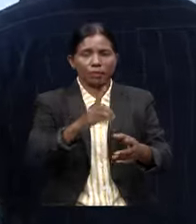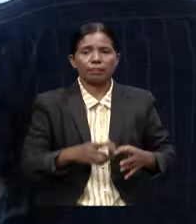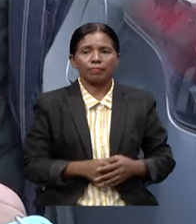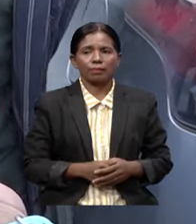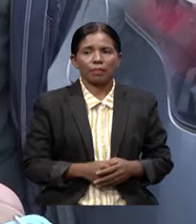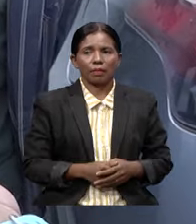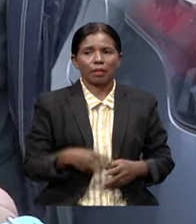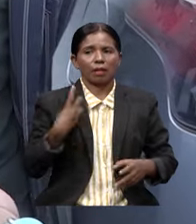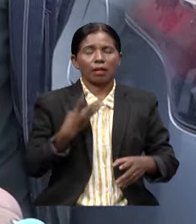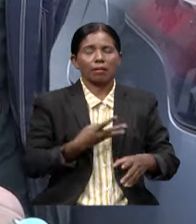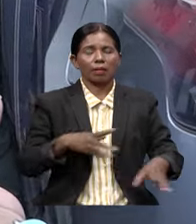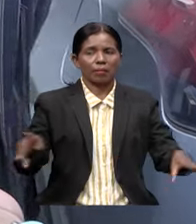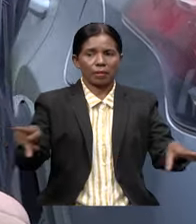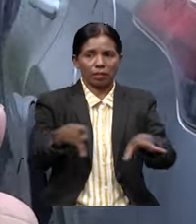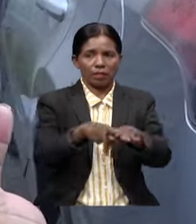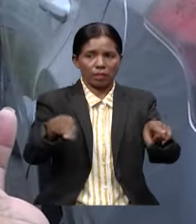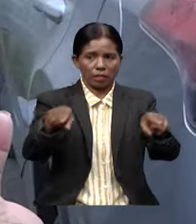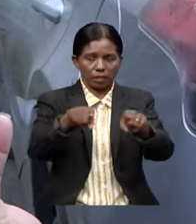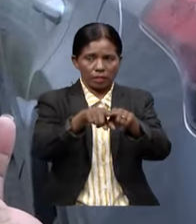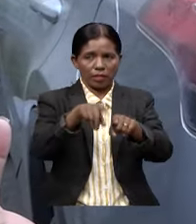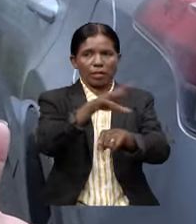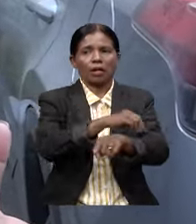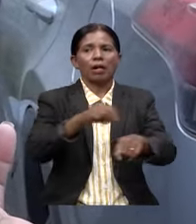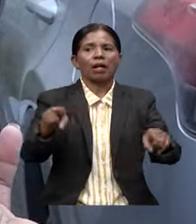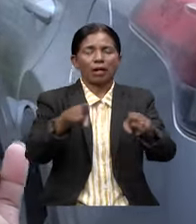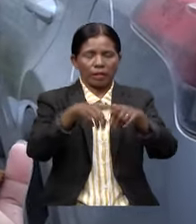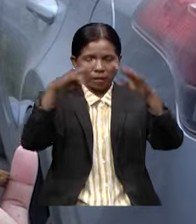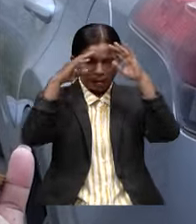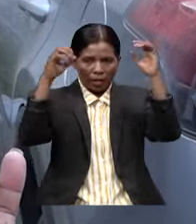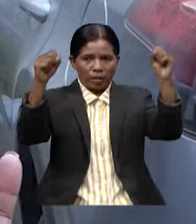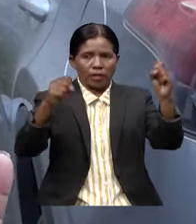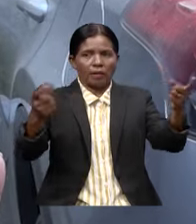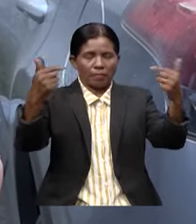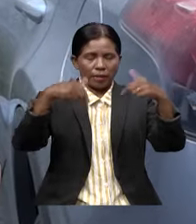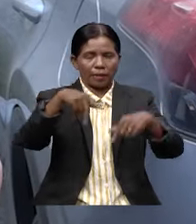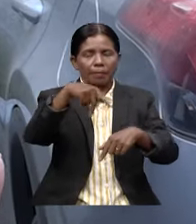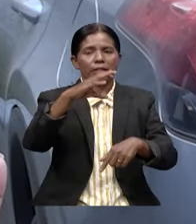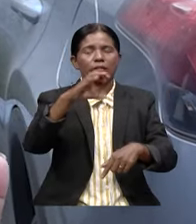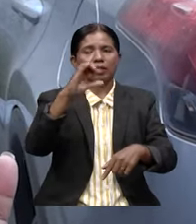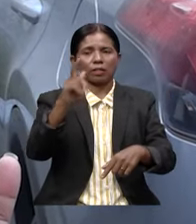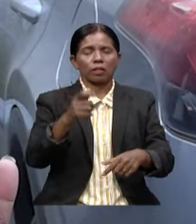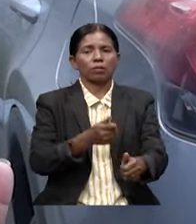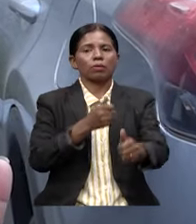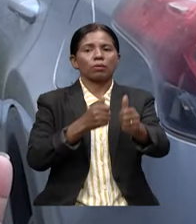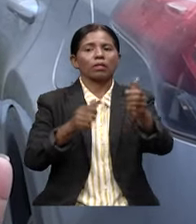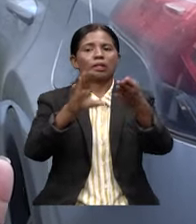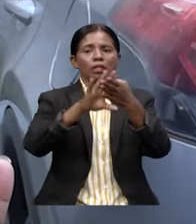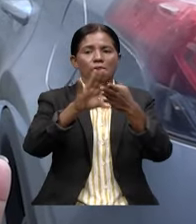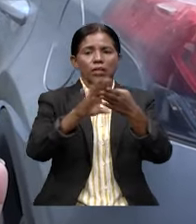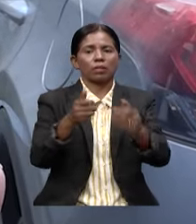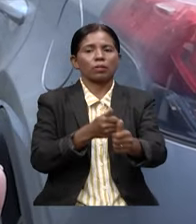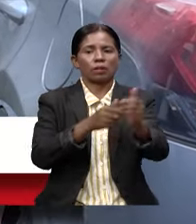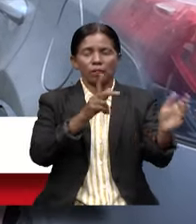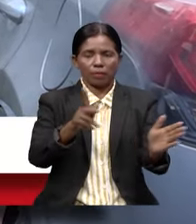né, presença, cliente, né, presença, né, são conselheiro, não mostra, né, são presidente, mas a PSIC cumprir a notificação do